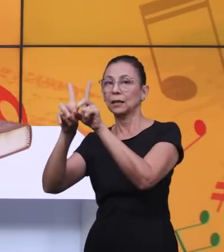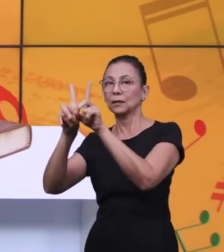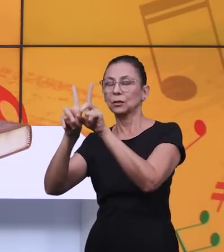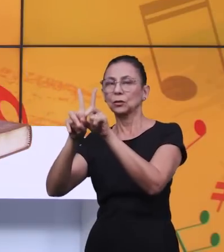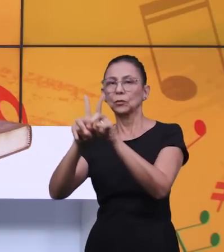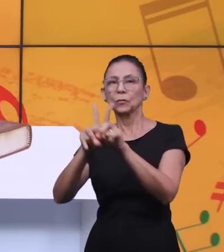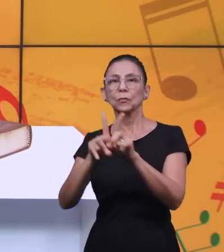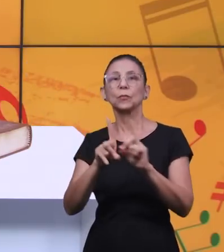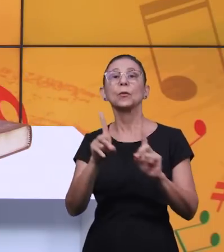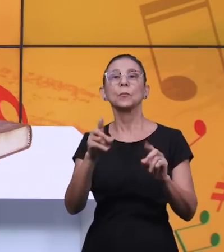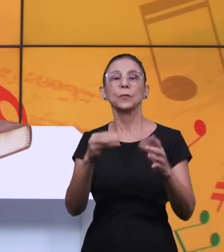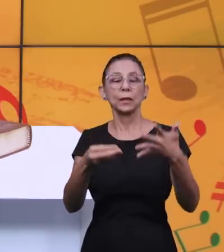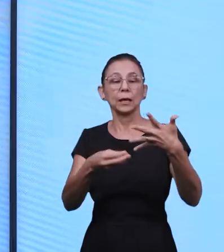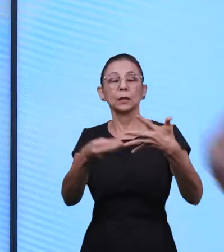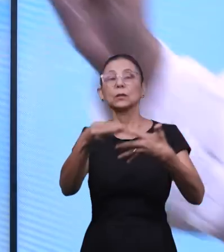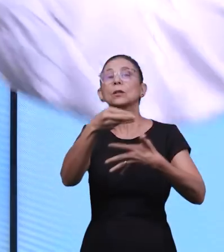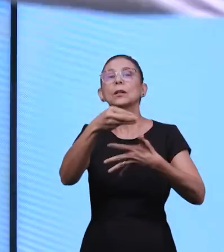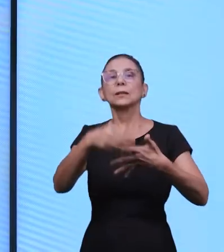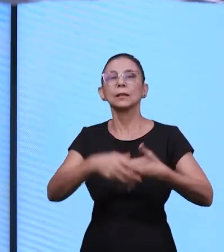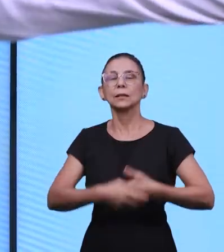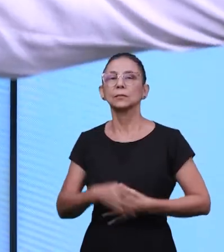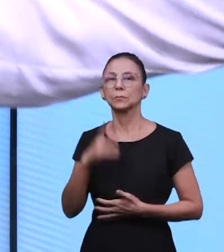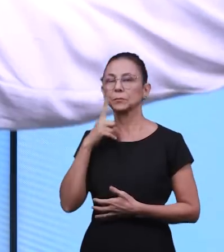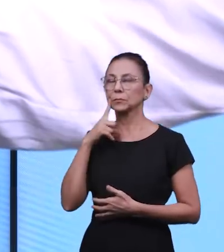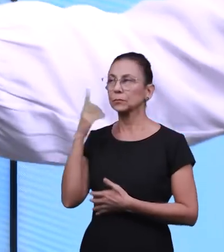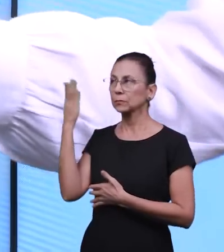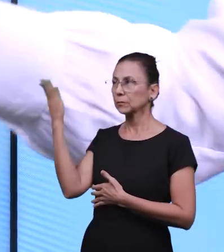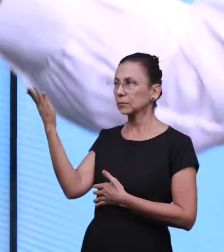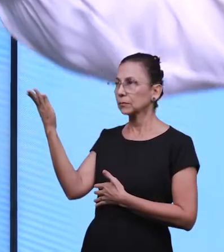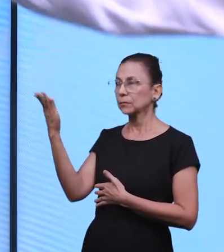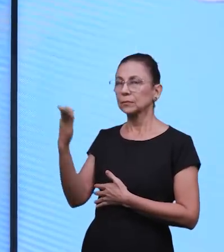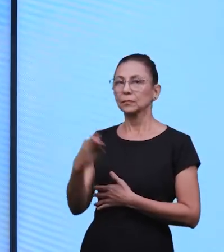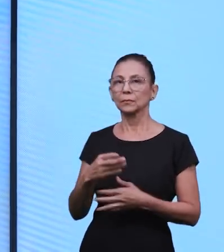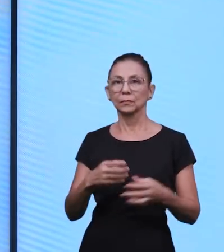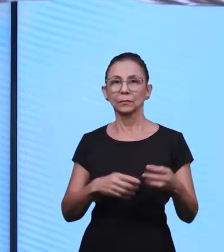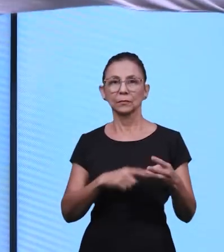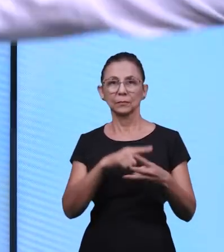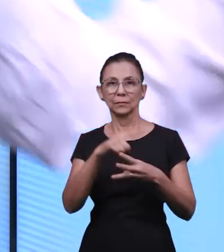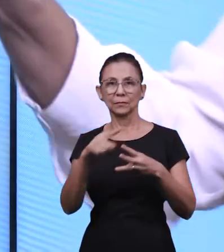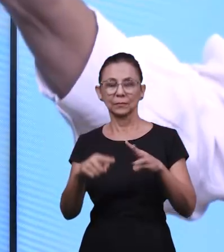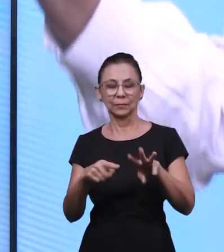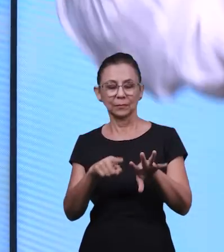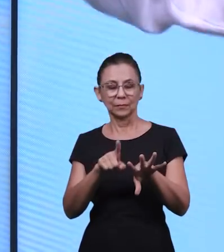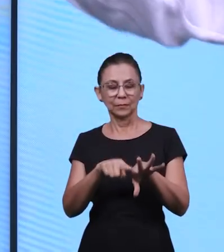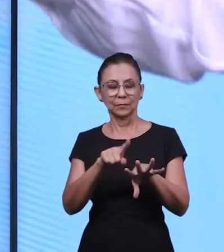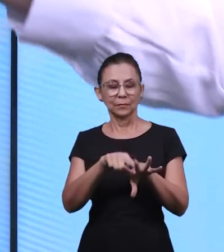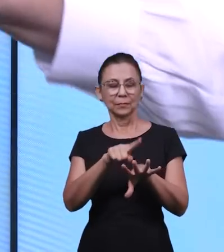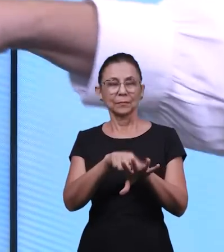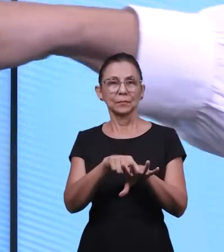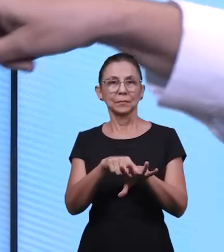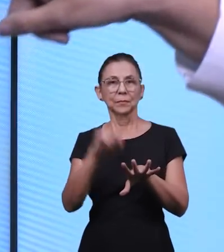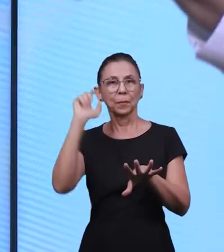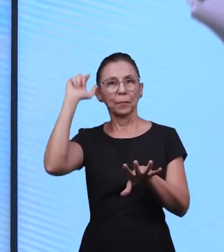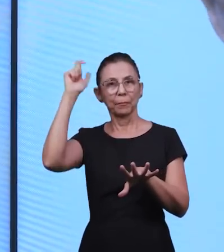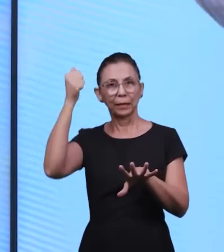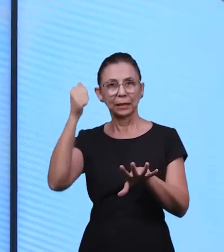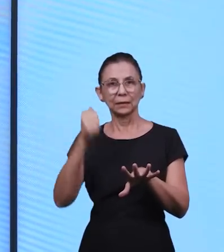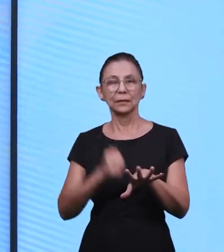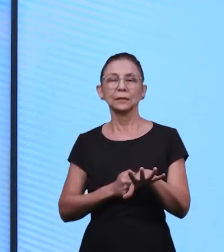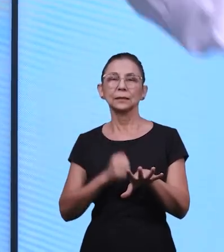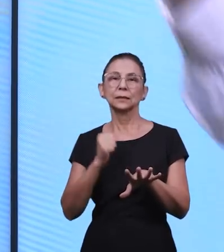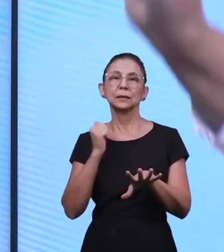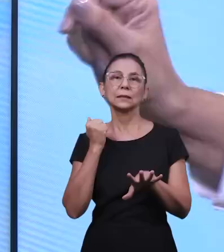a posição das notas. Aqui nós temos o conjunto de 3 teclas pretas e de 2